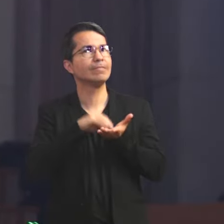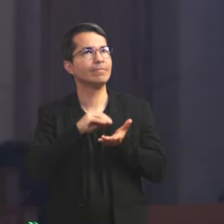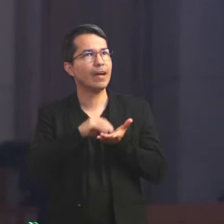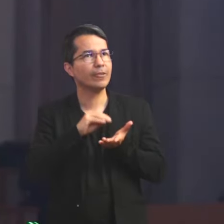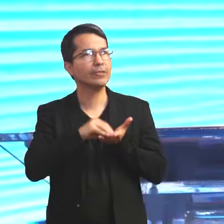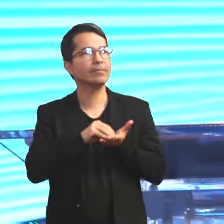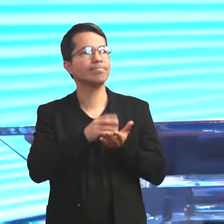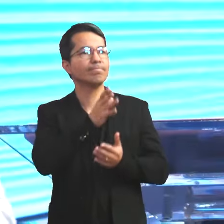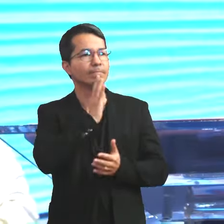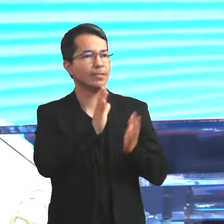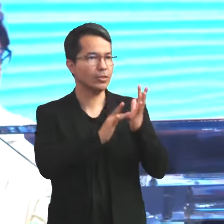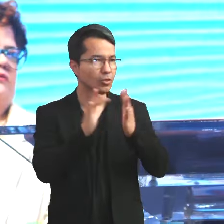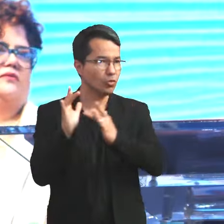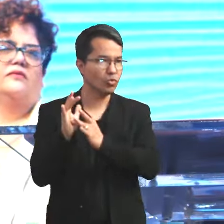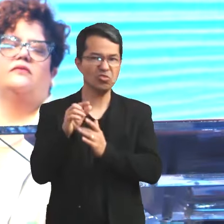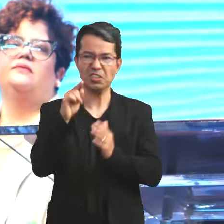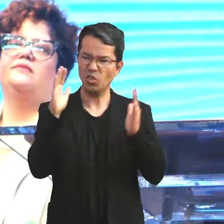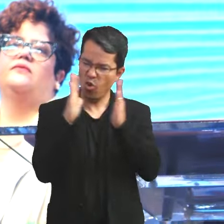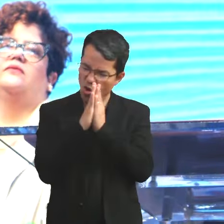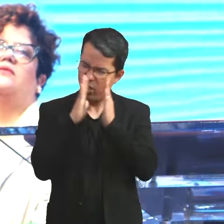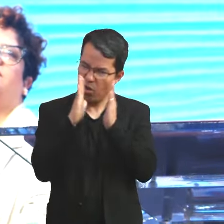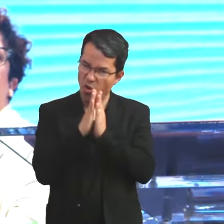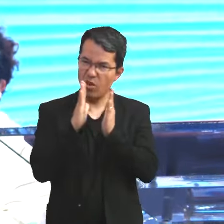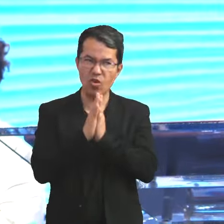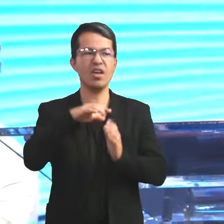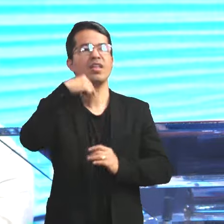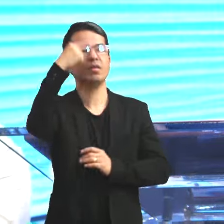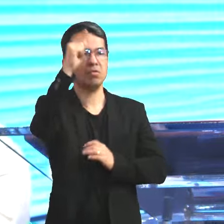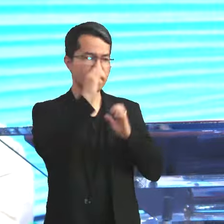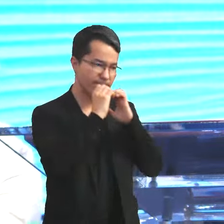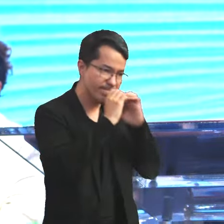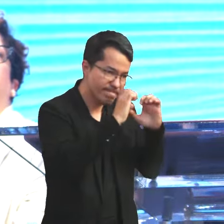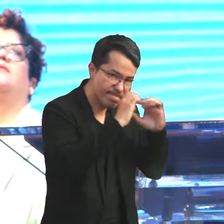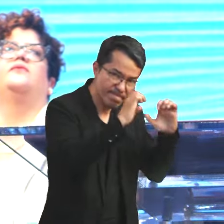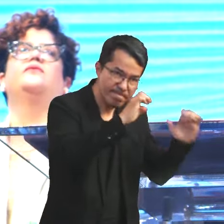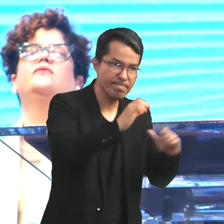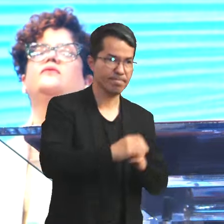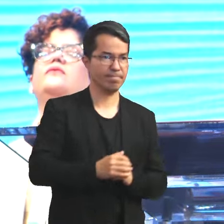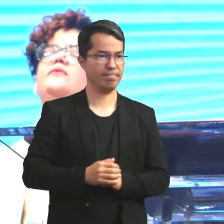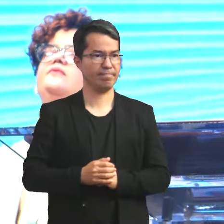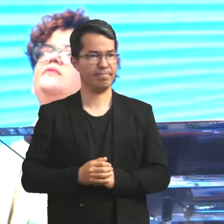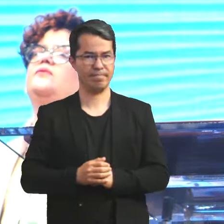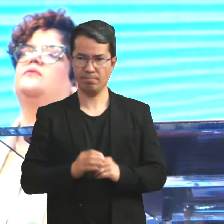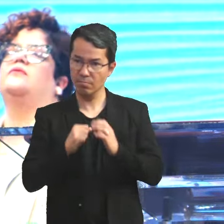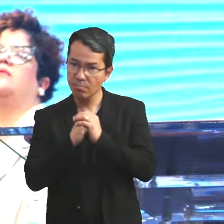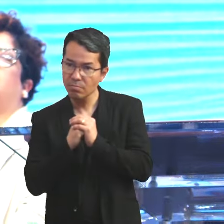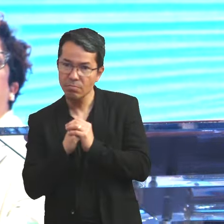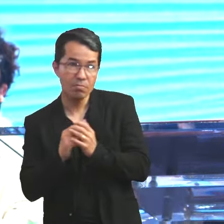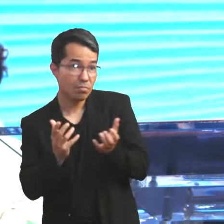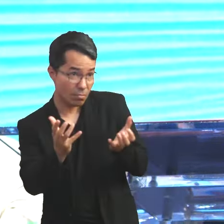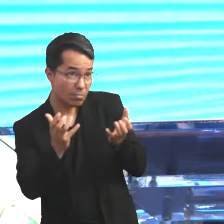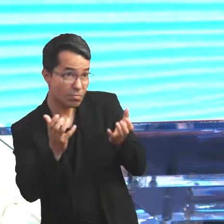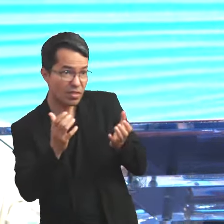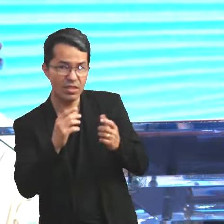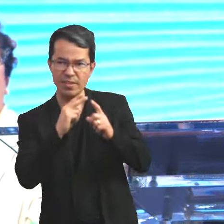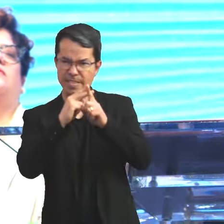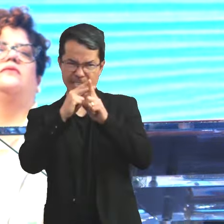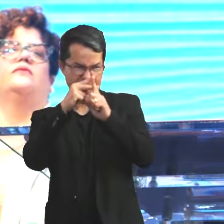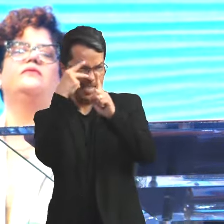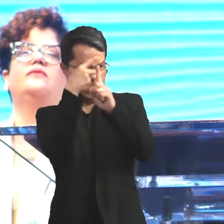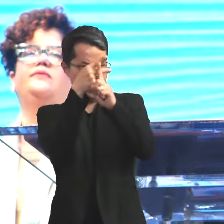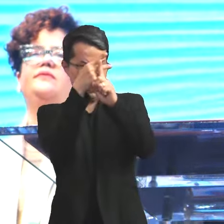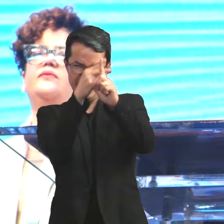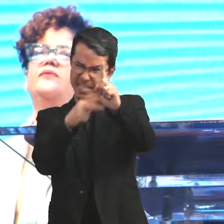evangelho para ela e Deus vai nos usar poderosamente Amém se você quer